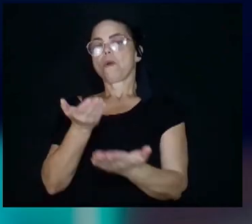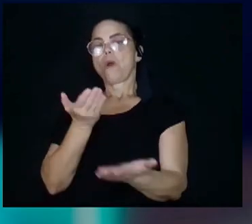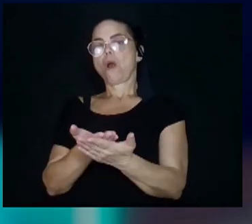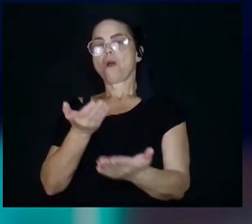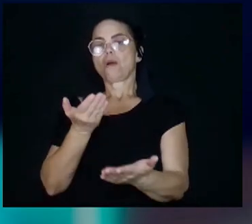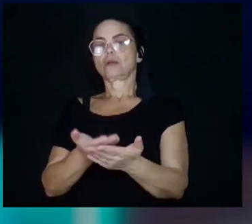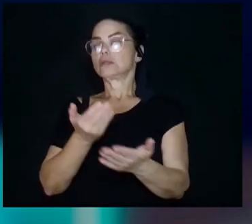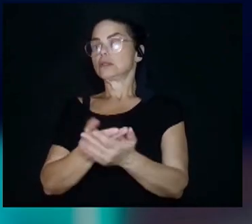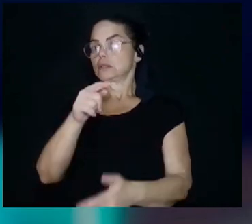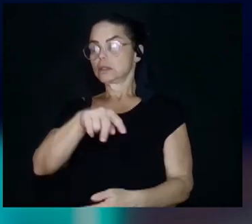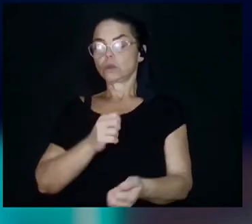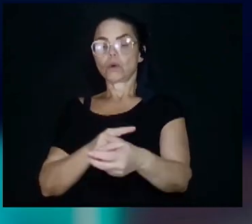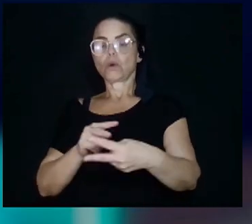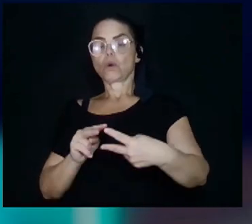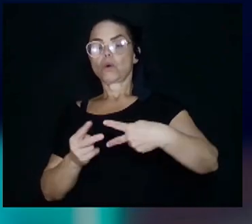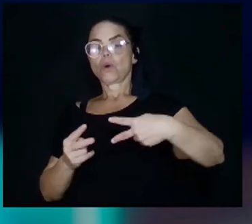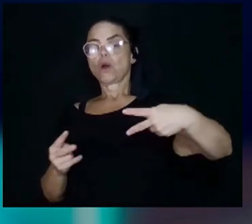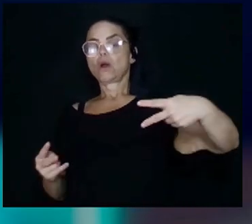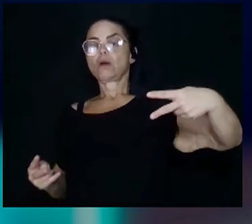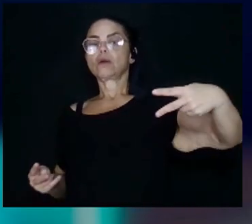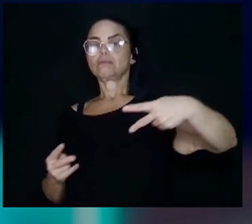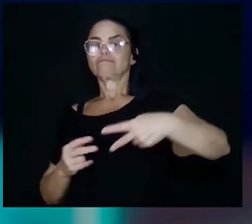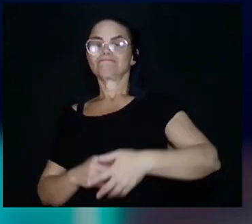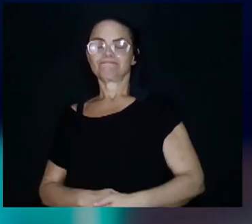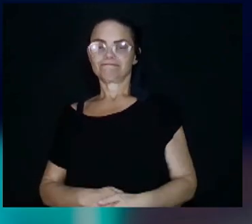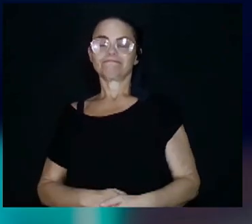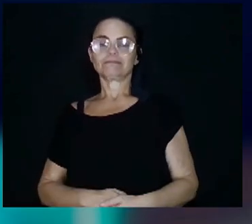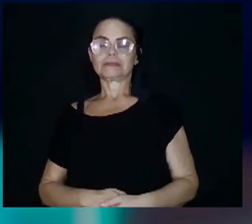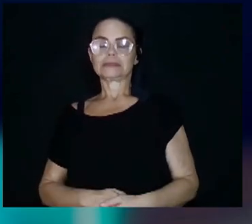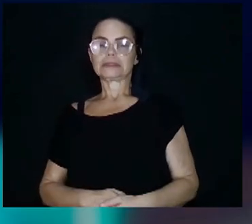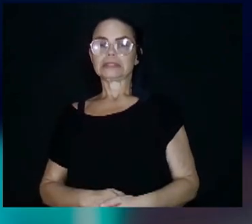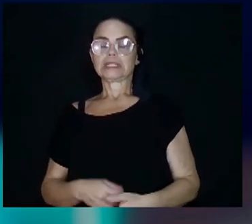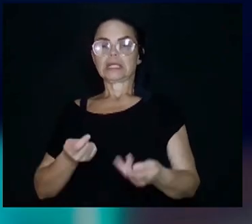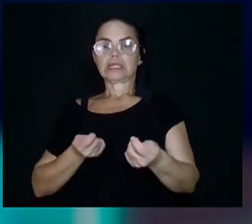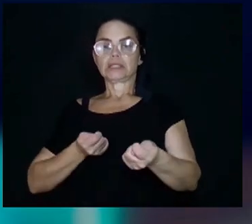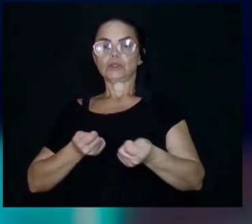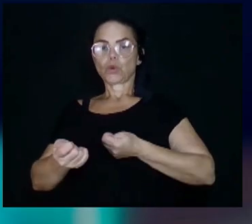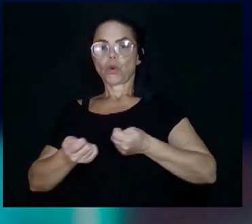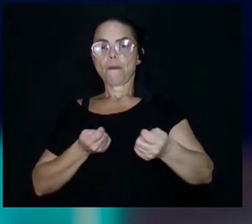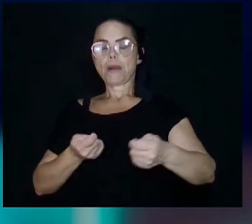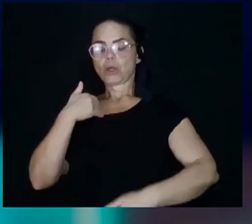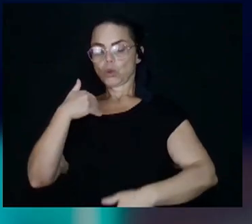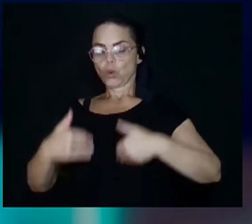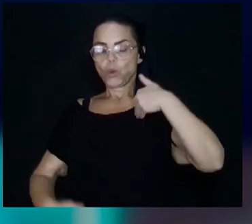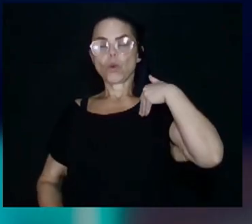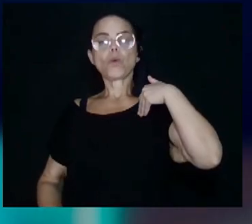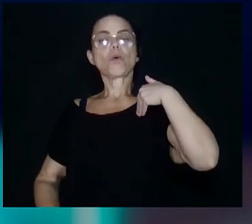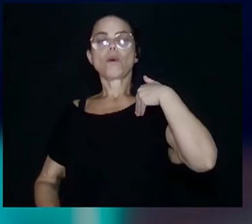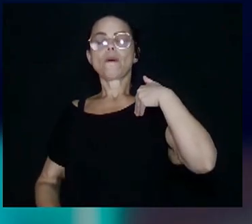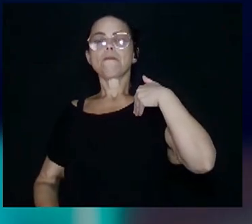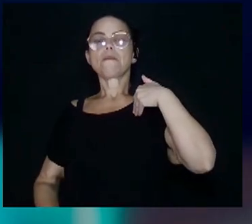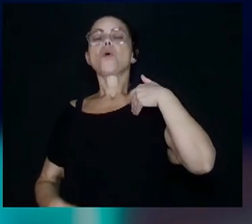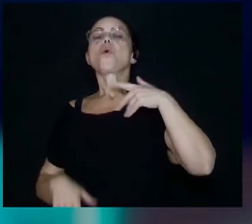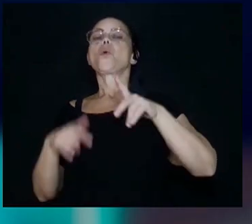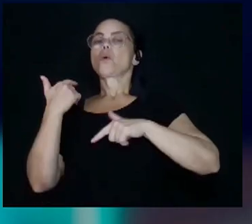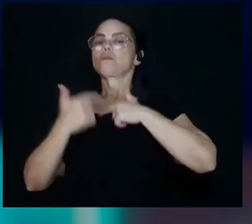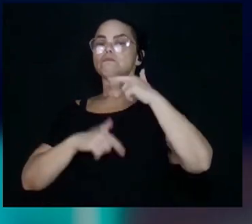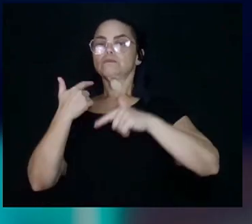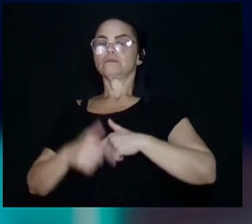eles comandam o nosso corpo. Eles dão o funcionamento de tudo que a gente